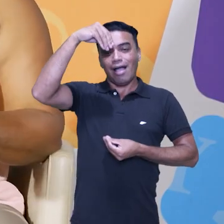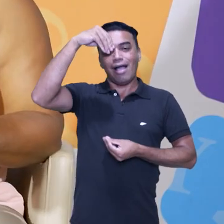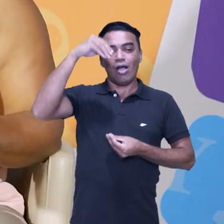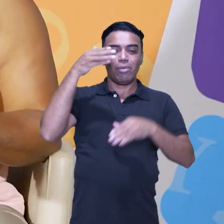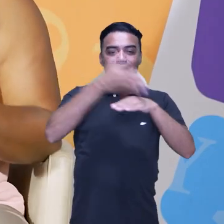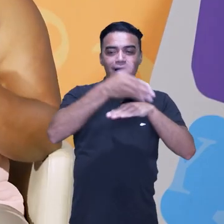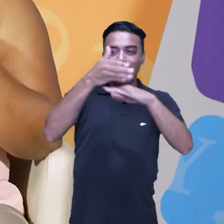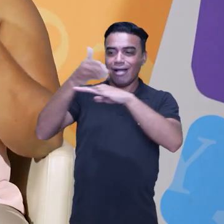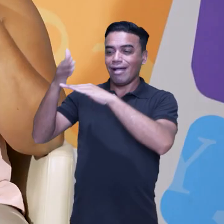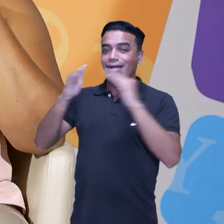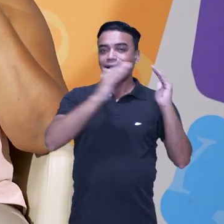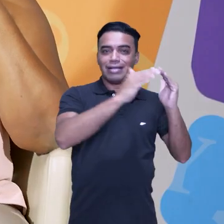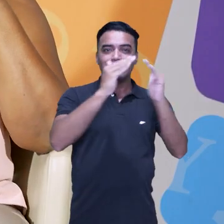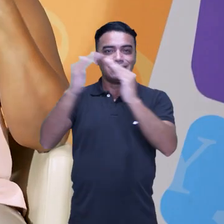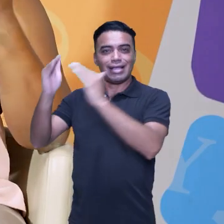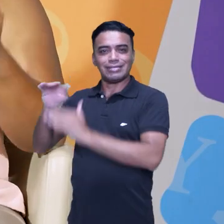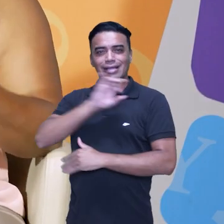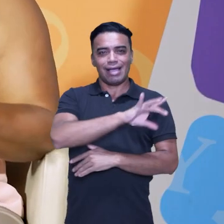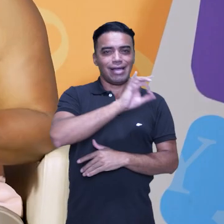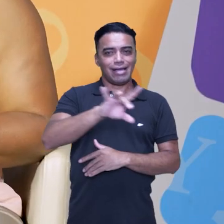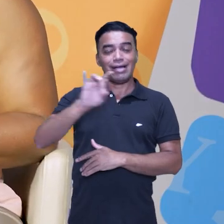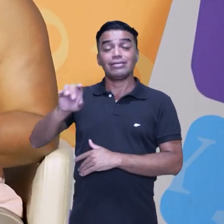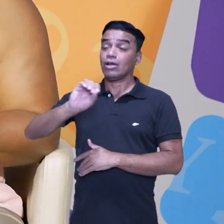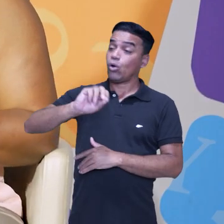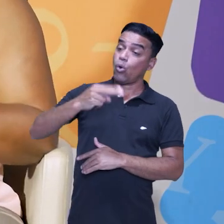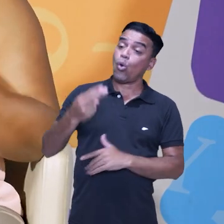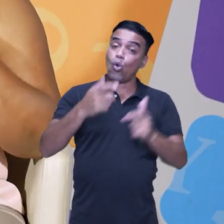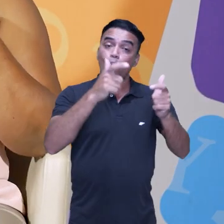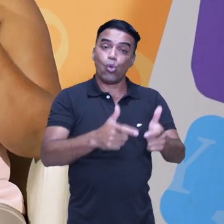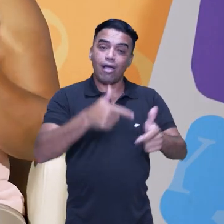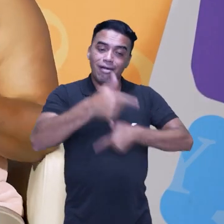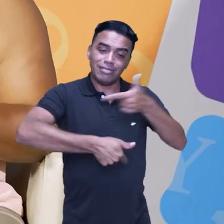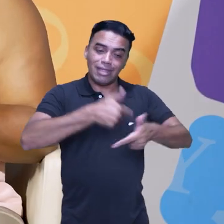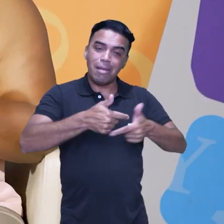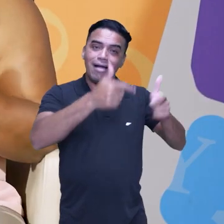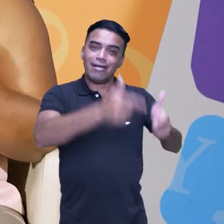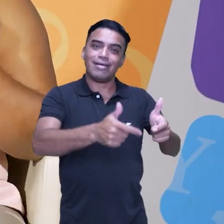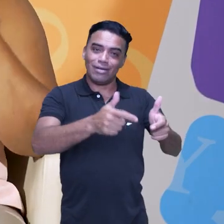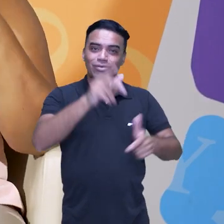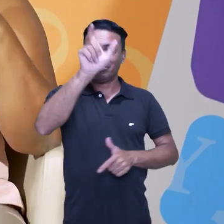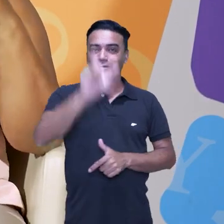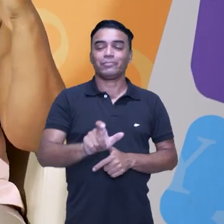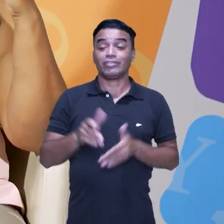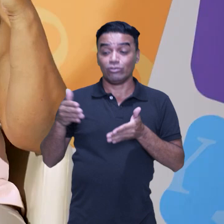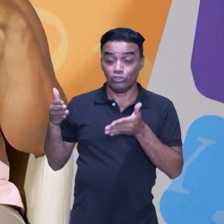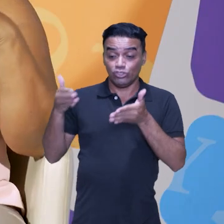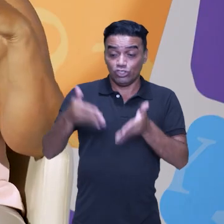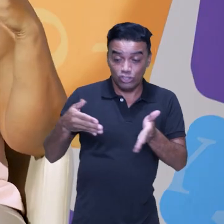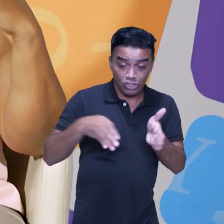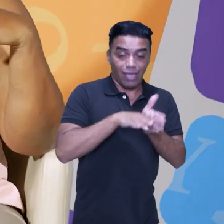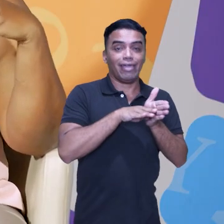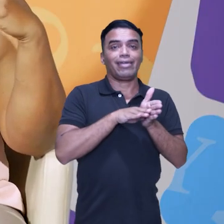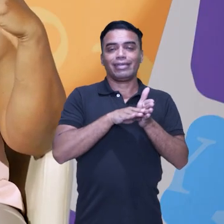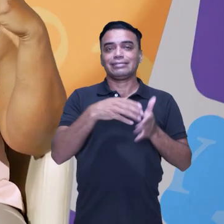de cada um, ou a gente vai no ambiente de trabalho de cada um. Então, quando a gente chega, a gente sente a